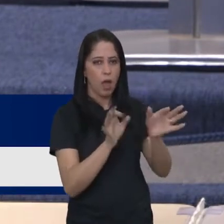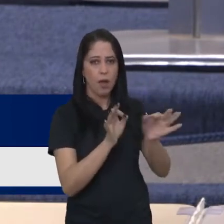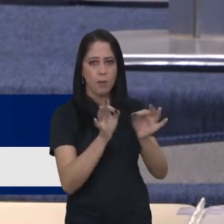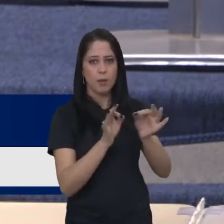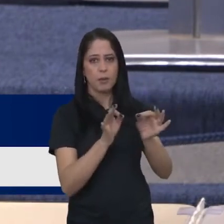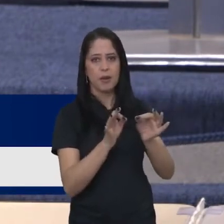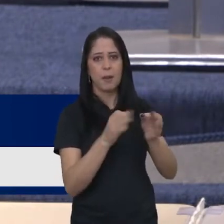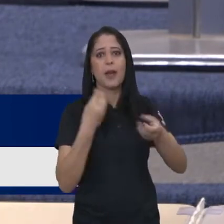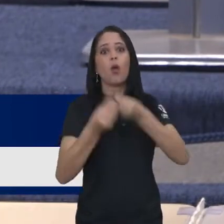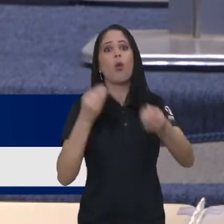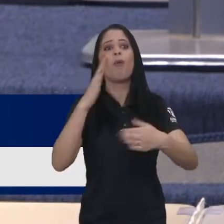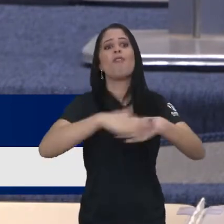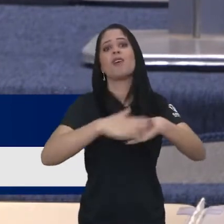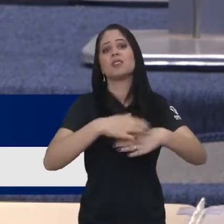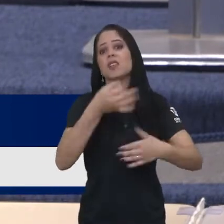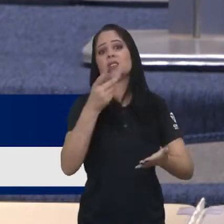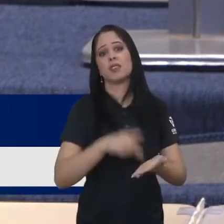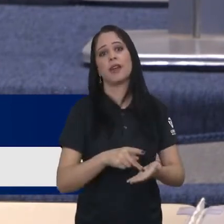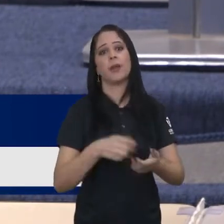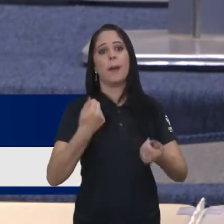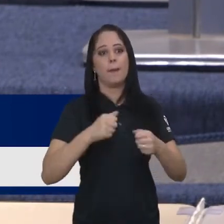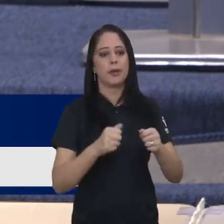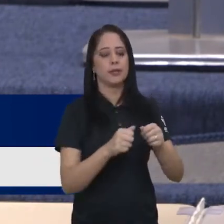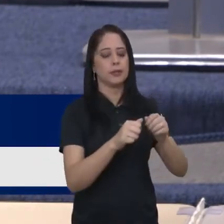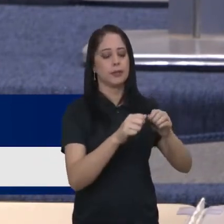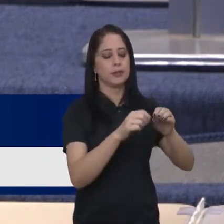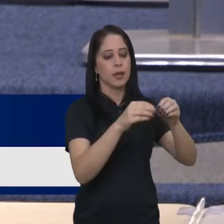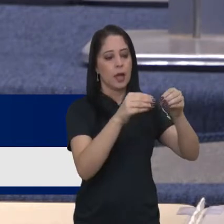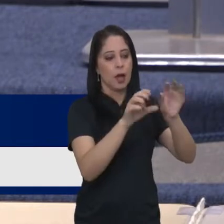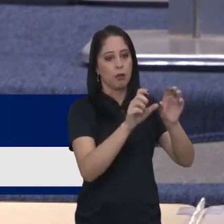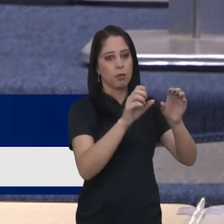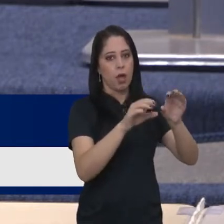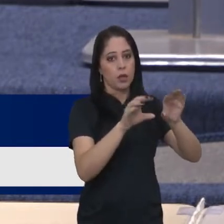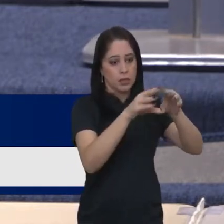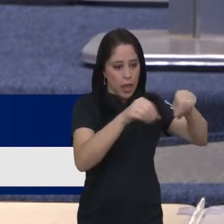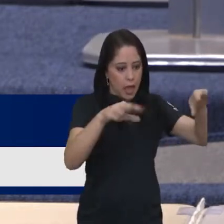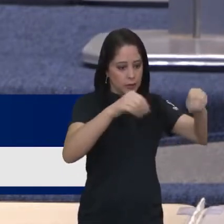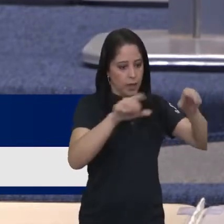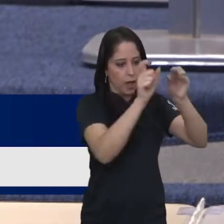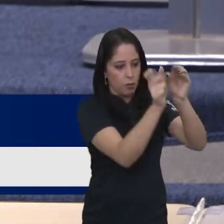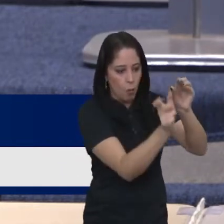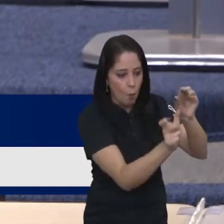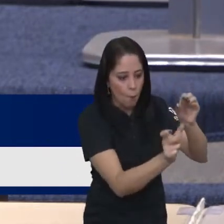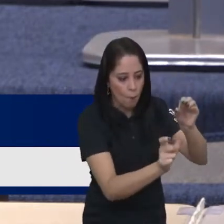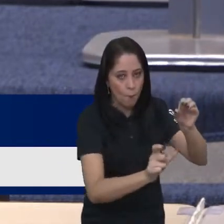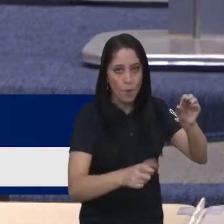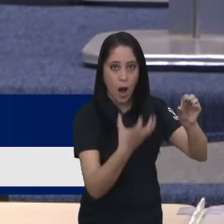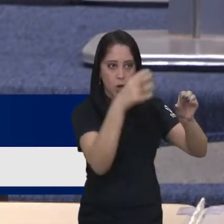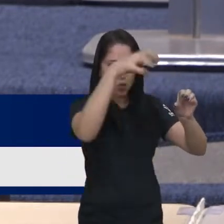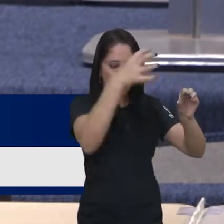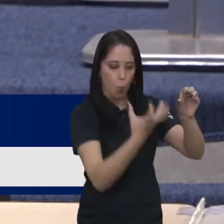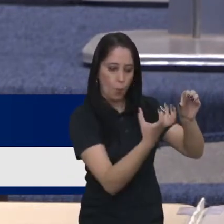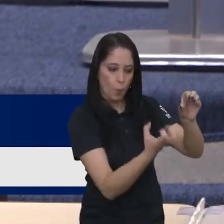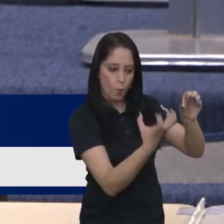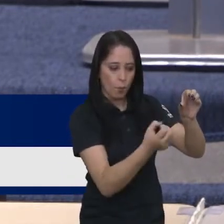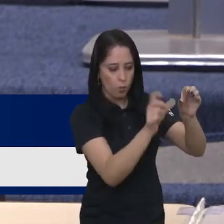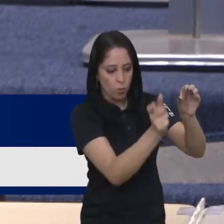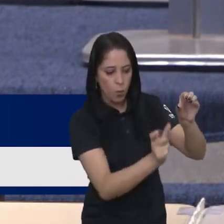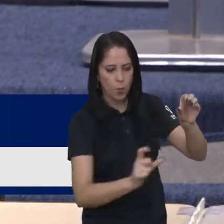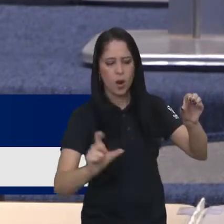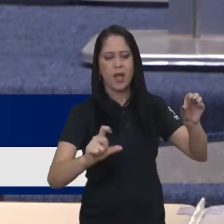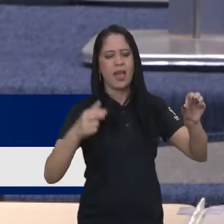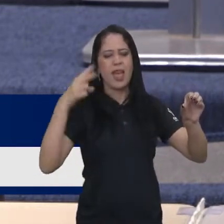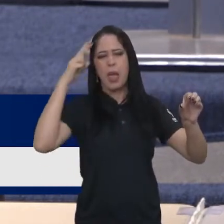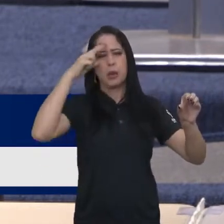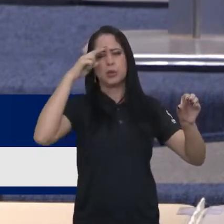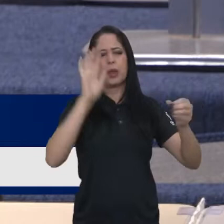regularização. O problema é executar esse projeto. Você vai ter drenagem, você vai ter recompensa, compensação ambiental. tem um bairro que me procurou, não